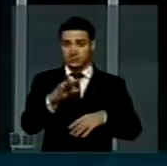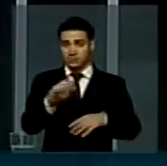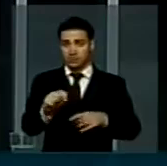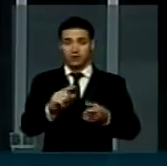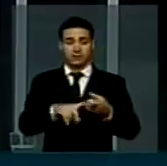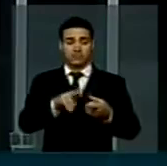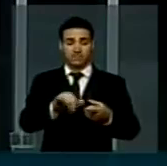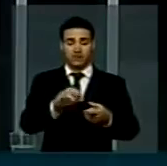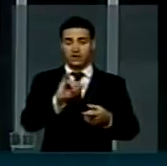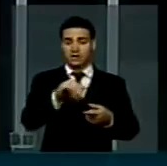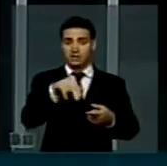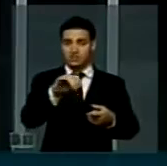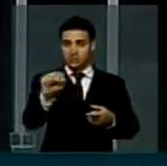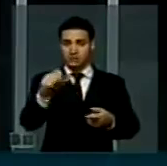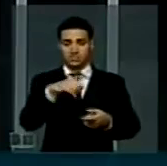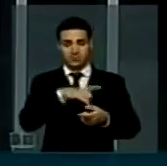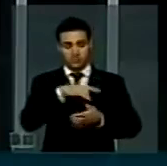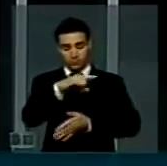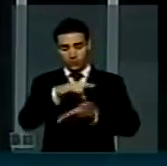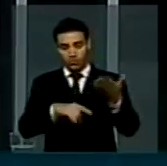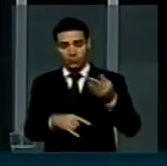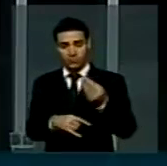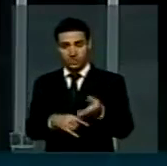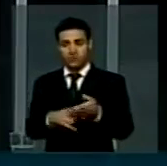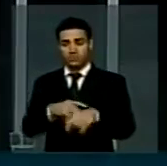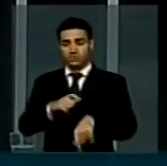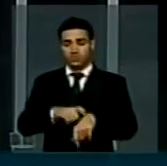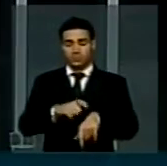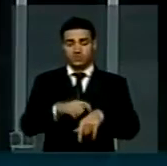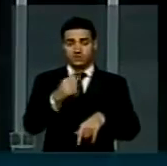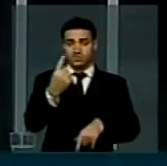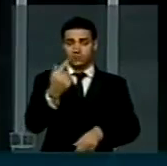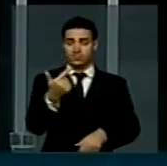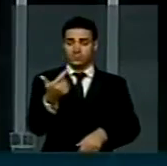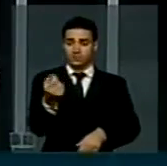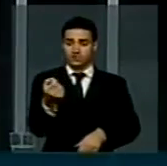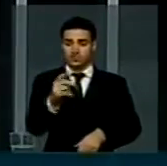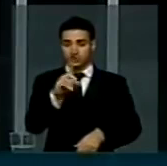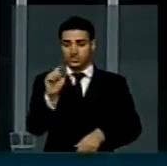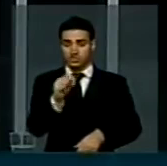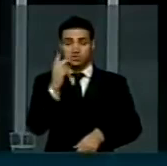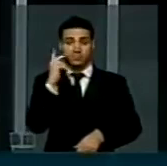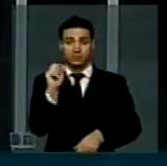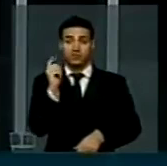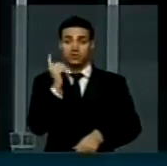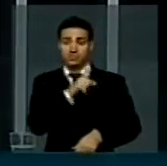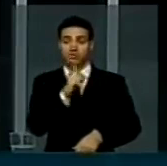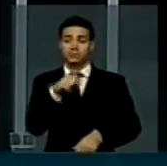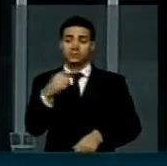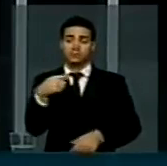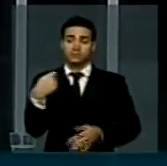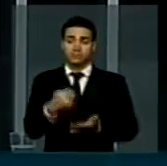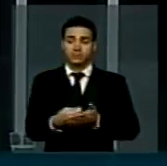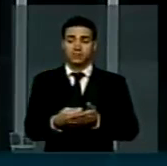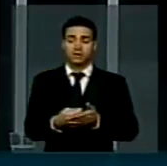tem uma certidão que lhe dá um prazo de 120 dias para você estar ali adimplente nas